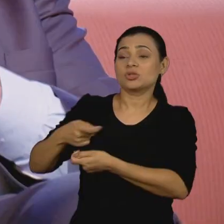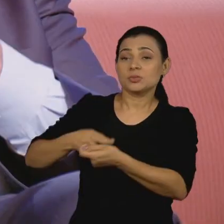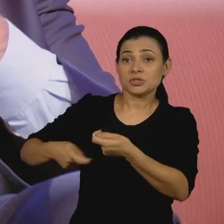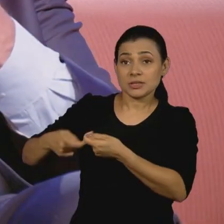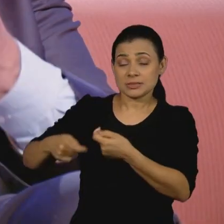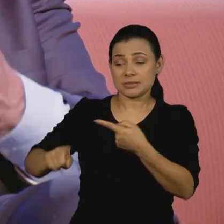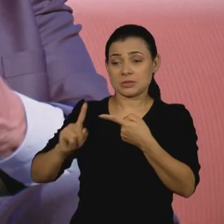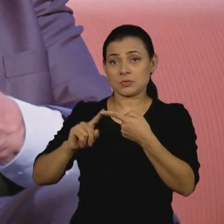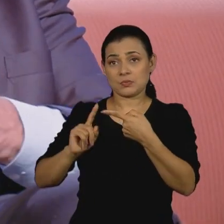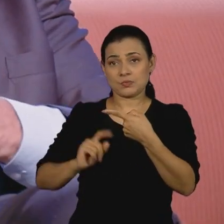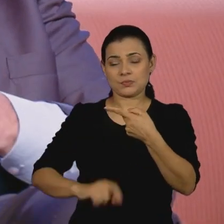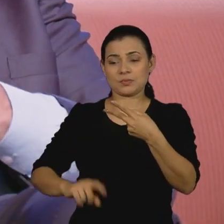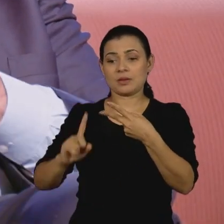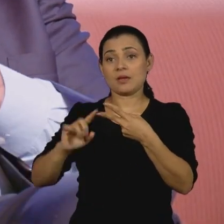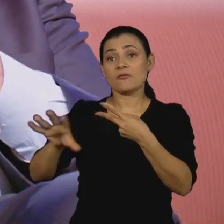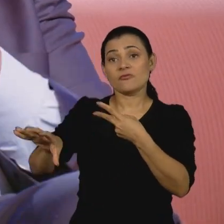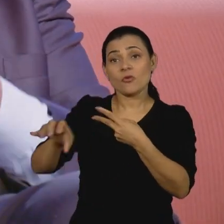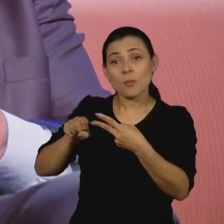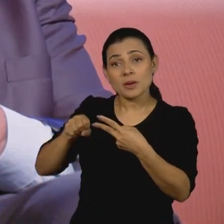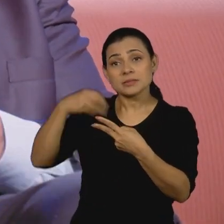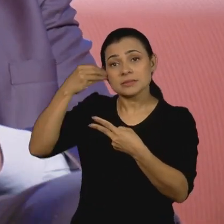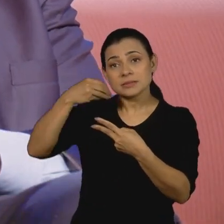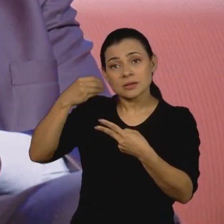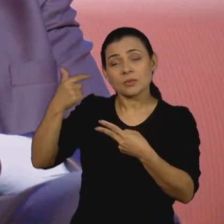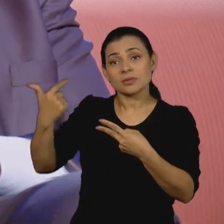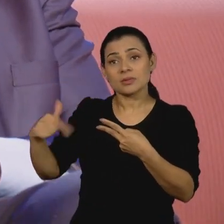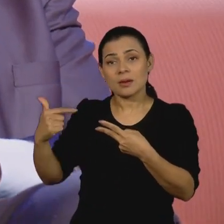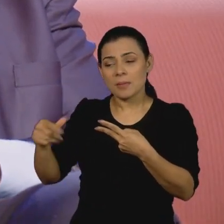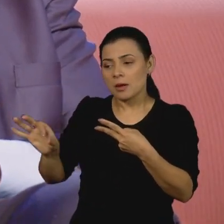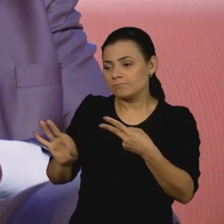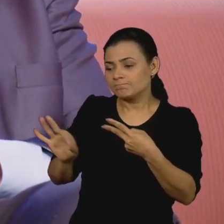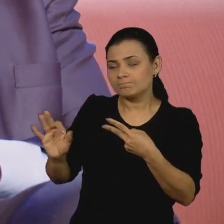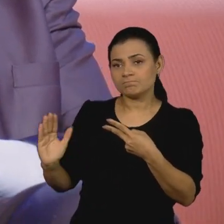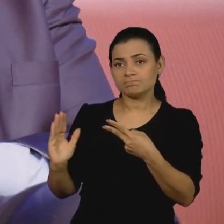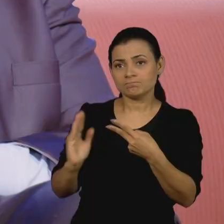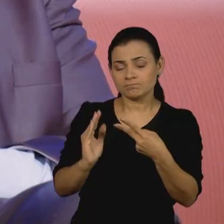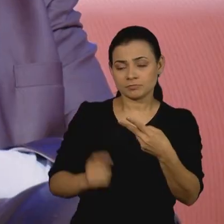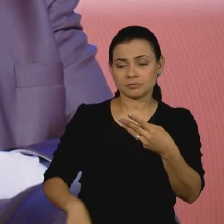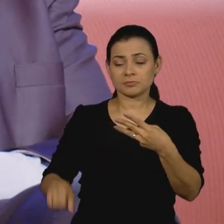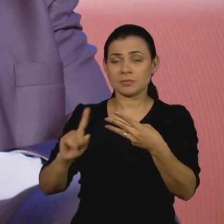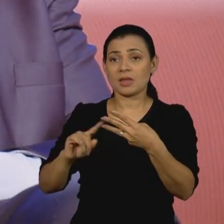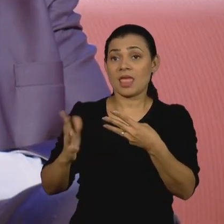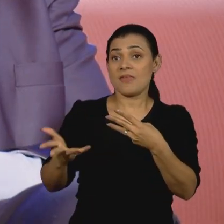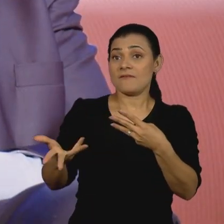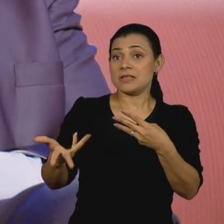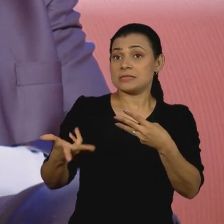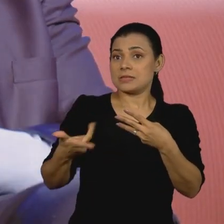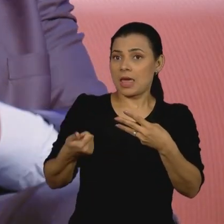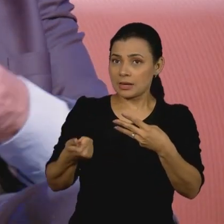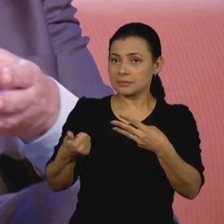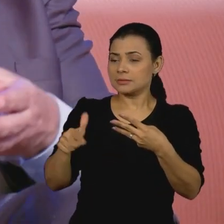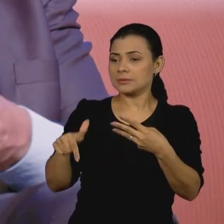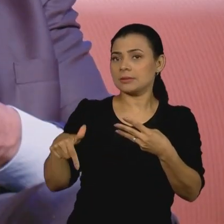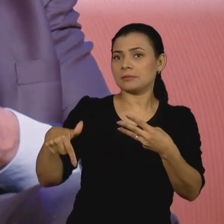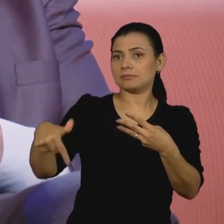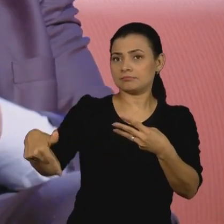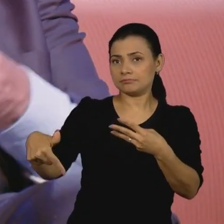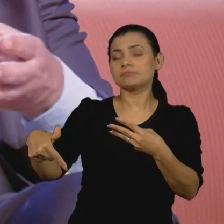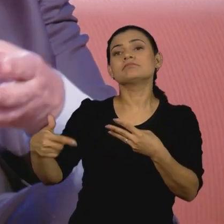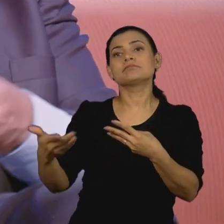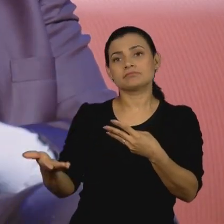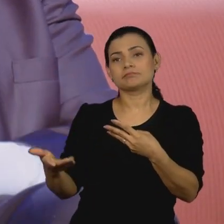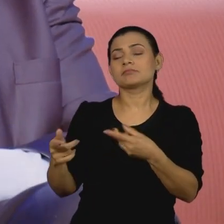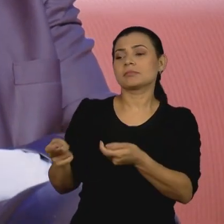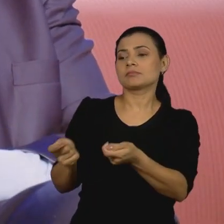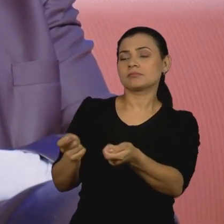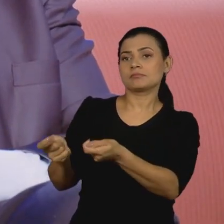Administração, formação de dinâmica de trabalho, eficiência na forma como você